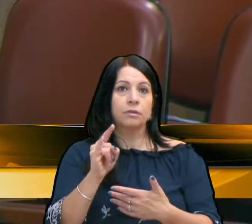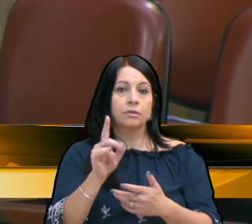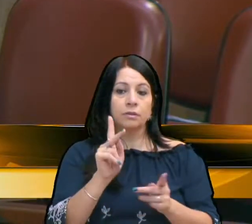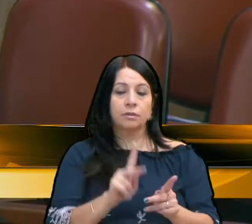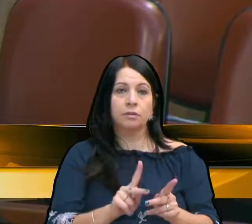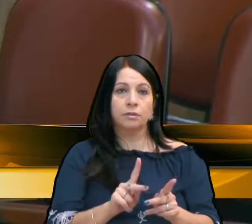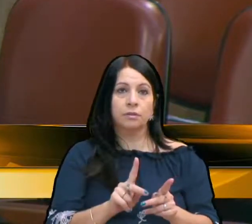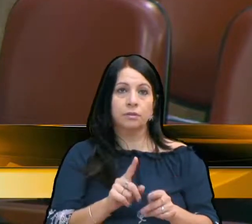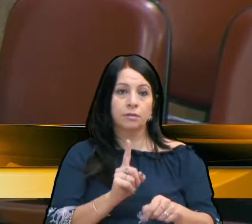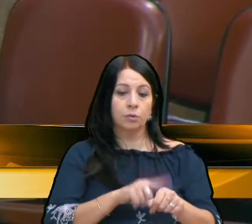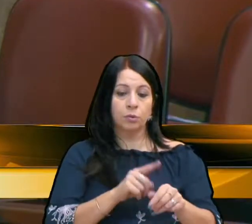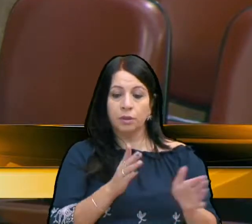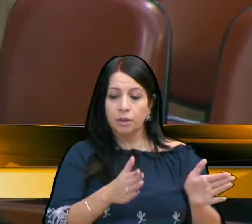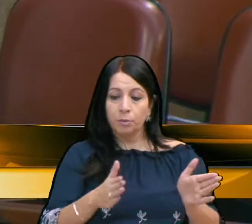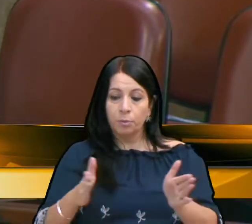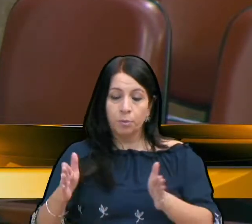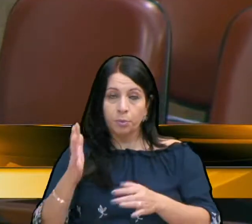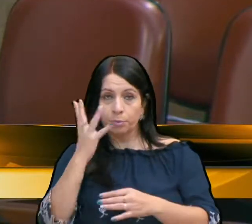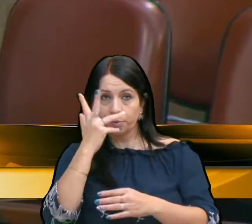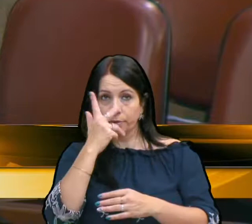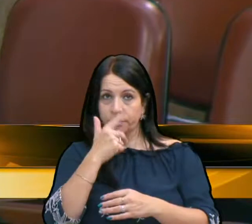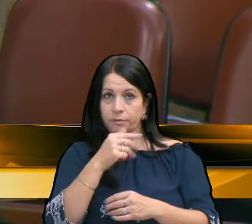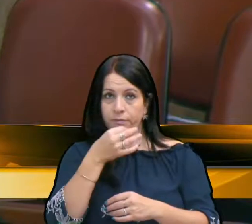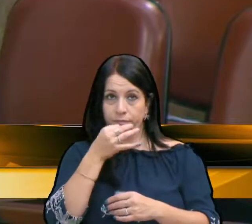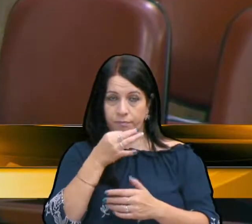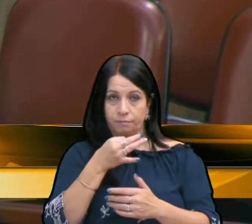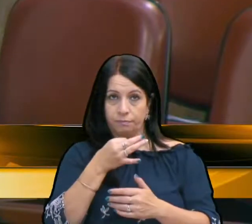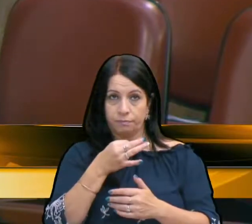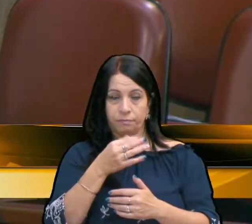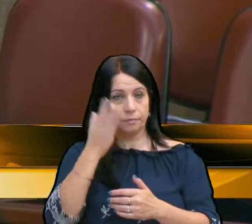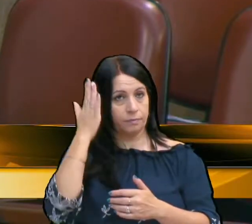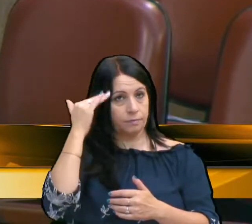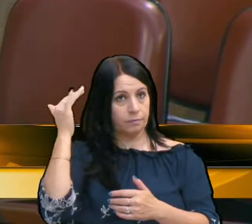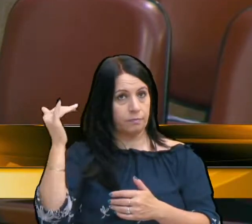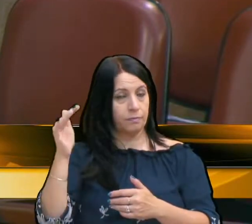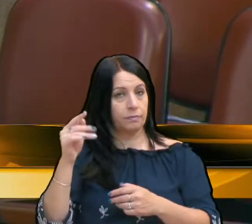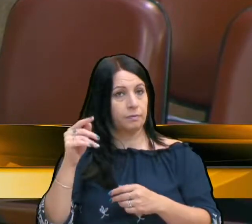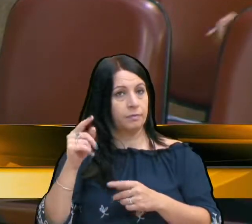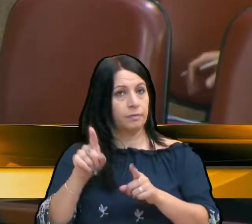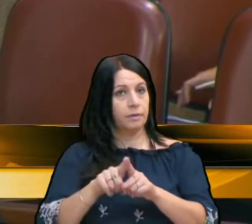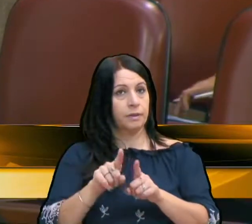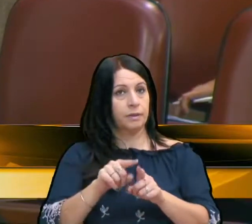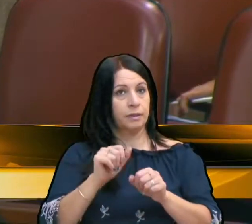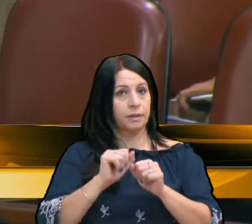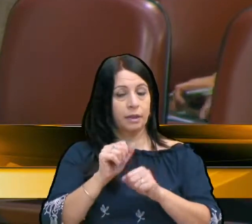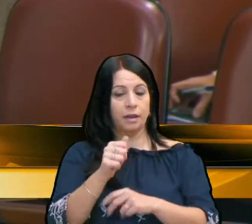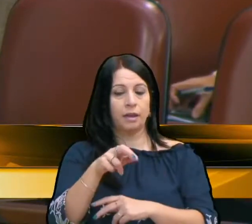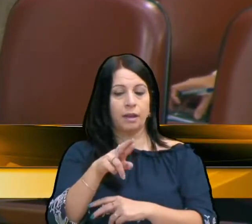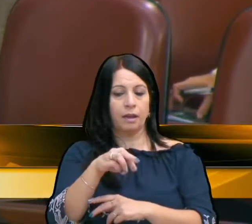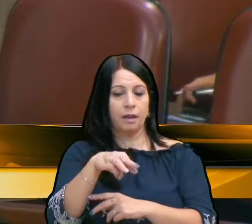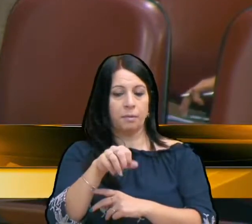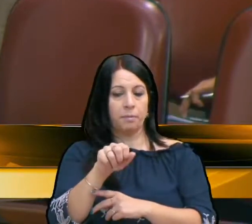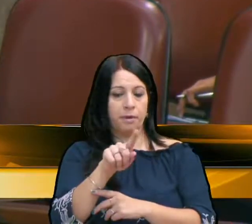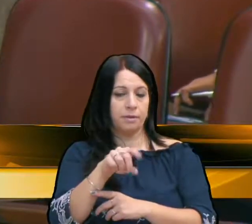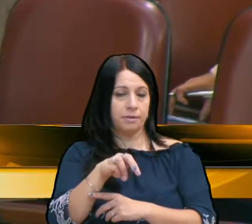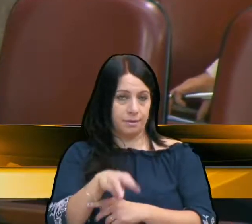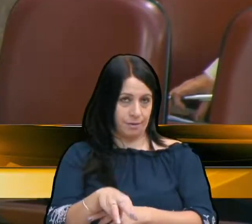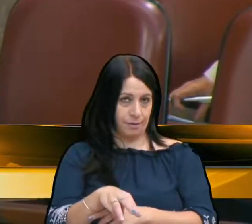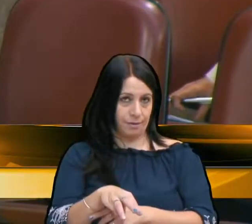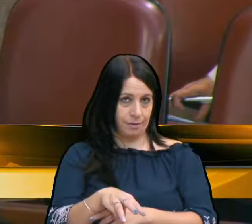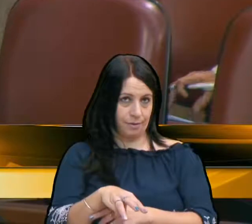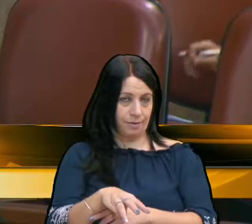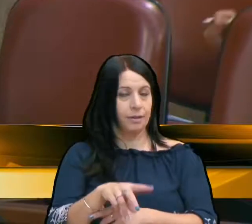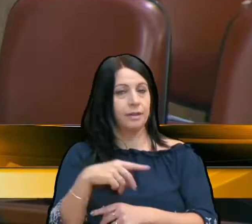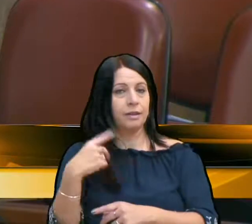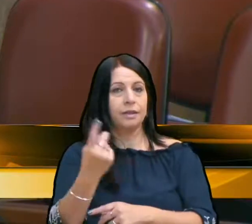comerciantes desse período bonito de Caxias do Sul, do famoso e tradicional armazém de secos e